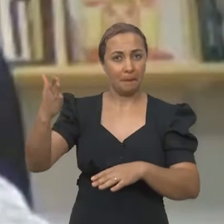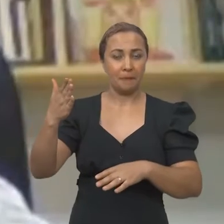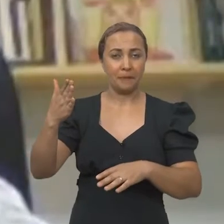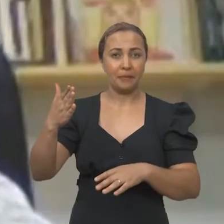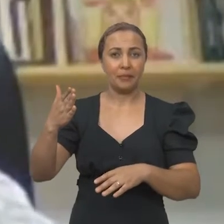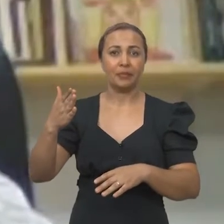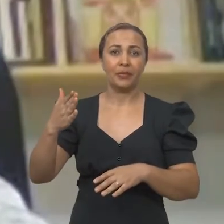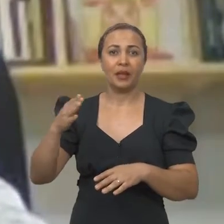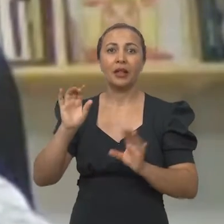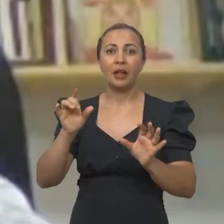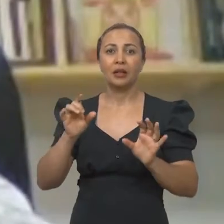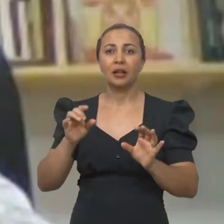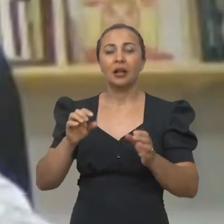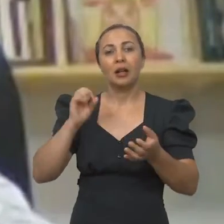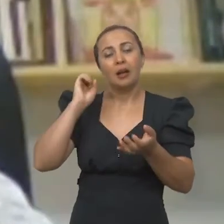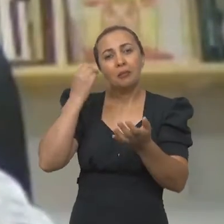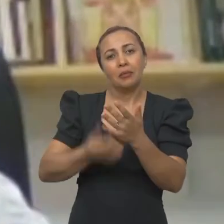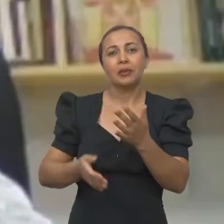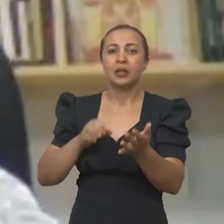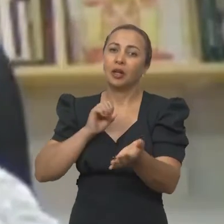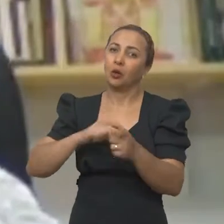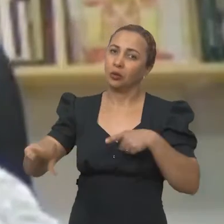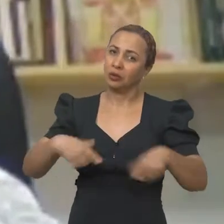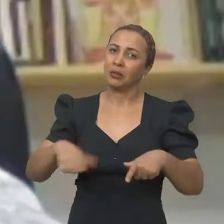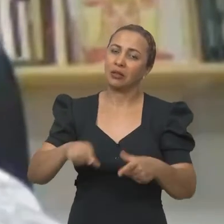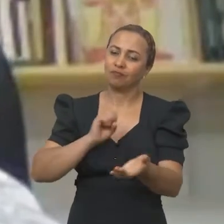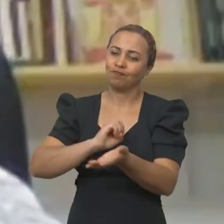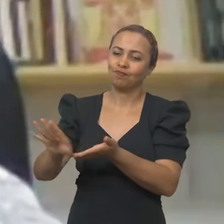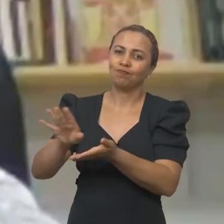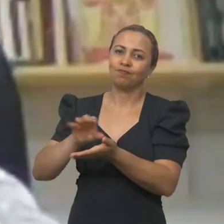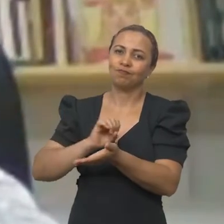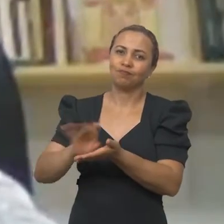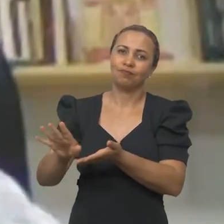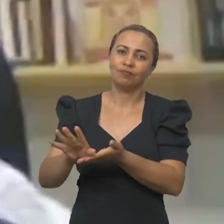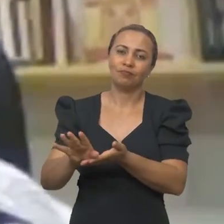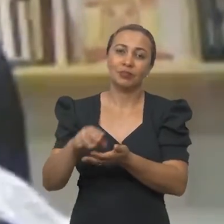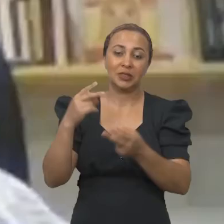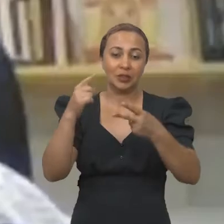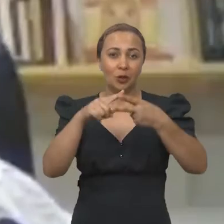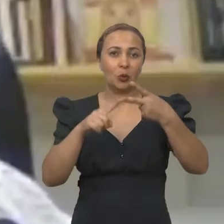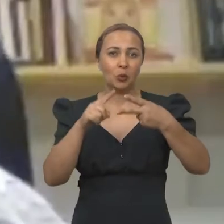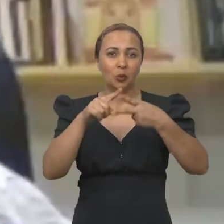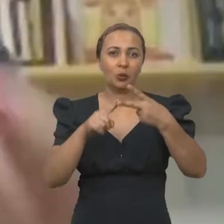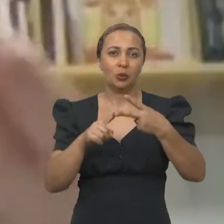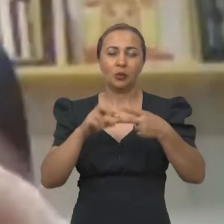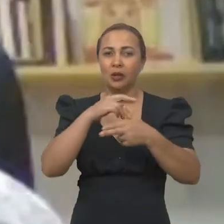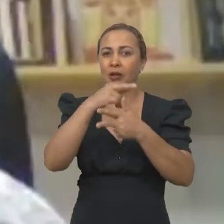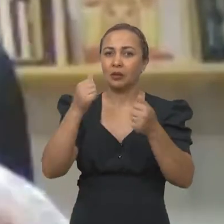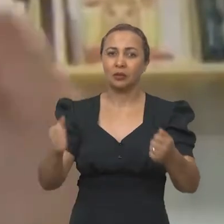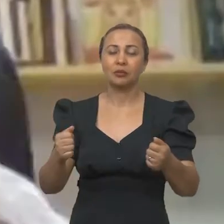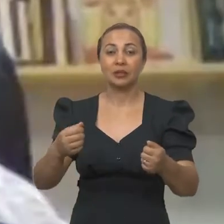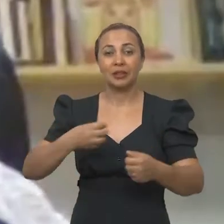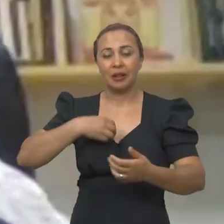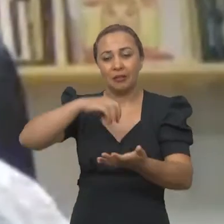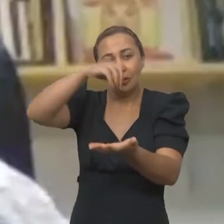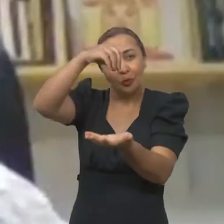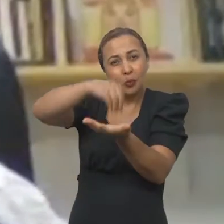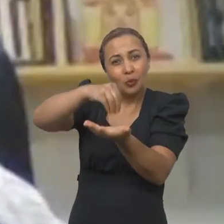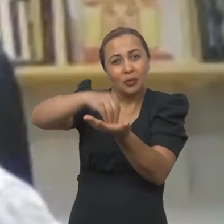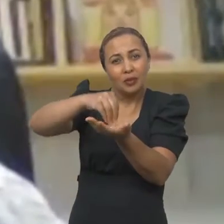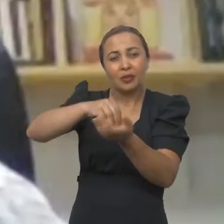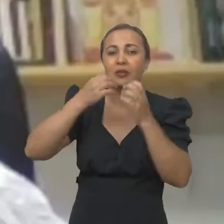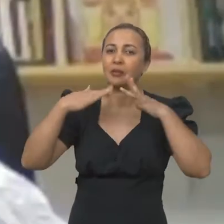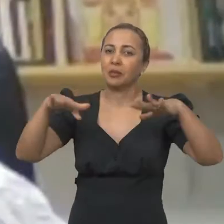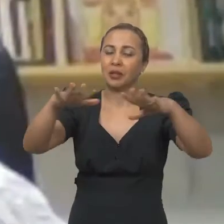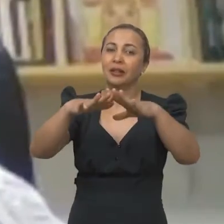maior causa de medo para eles era o desemprego. Né? Então, duas questões que estão no cerne